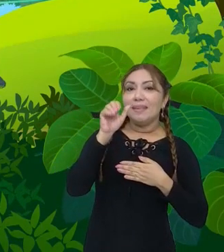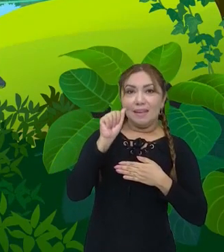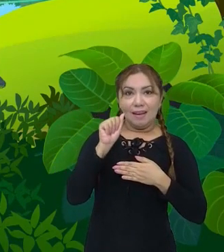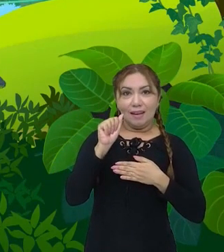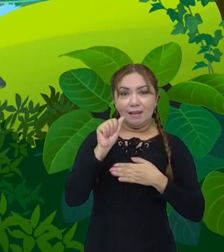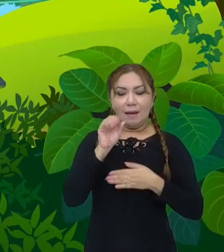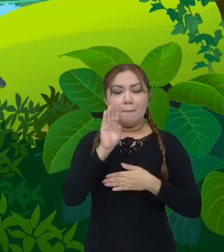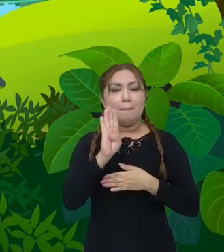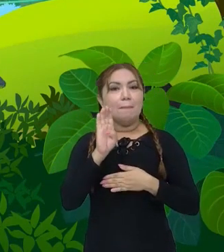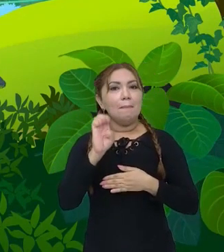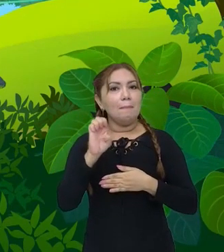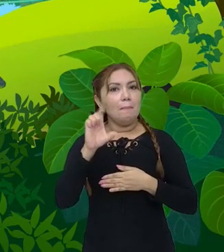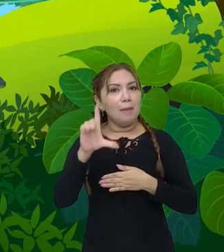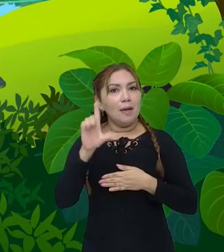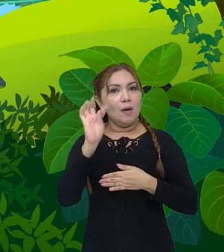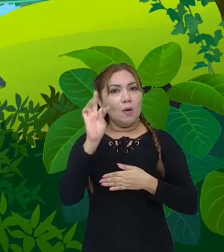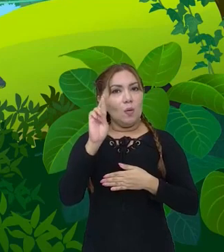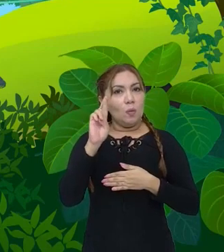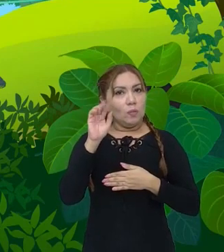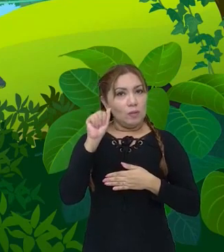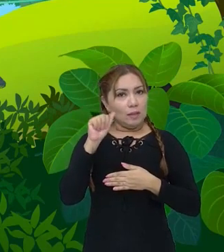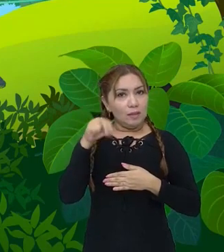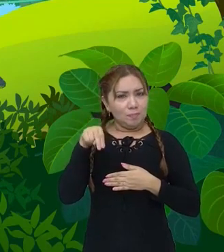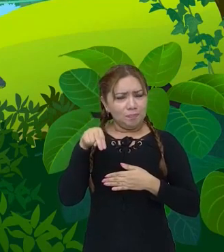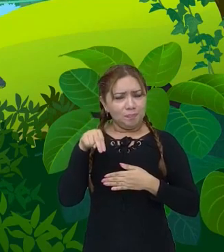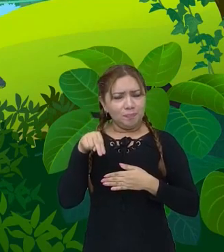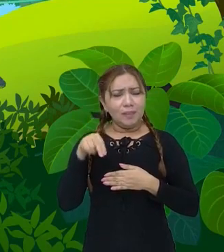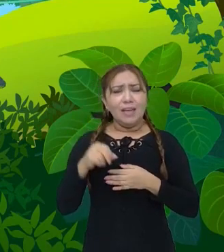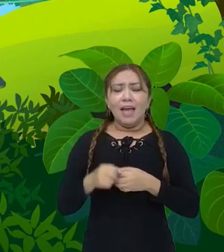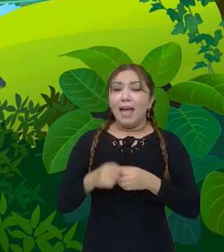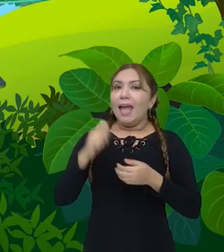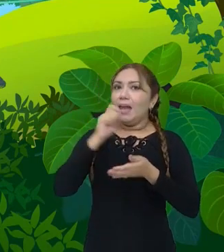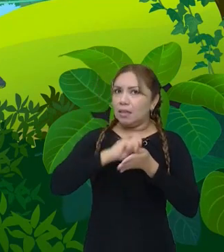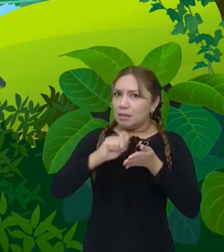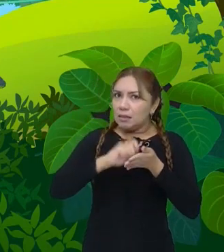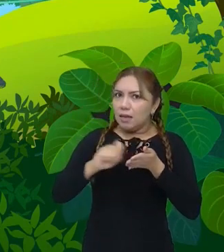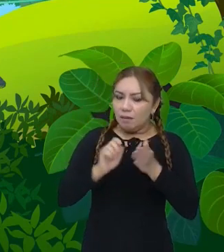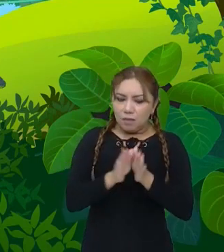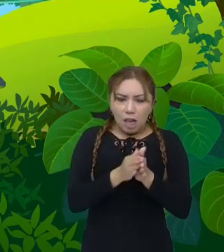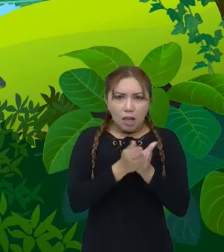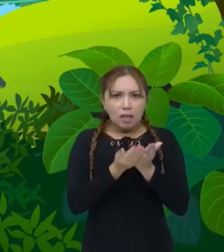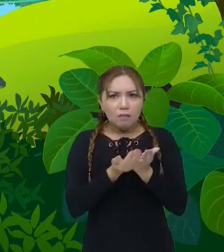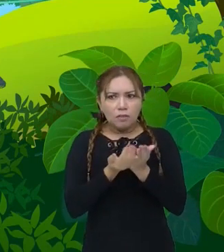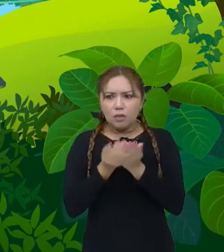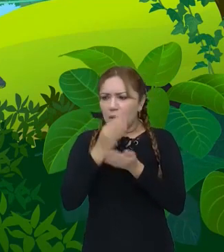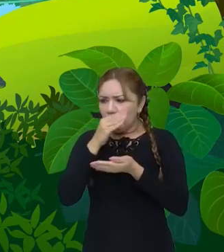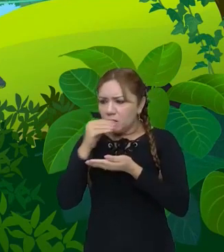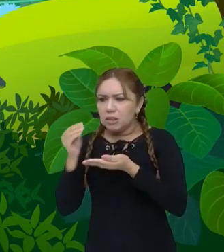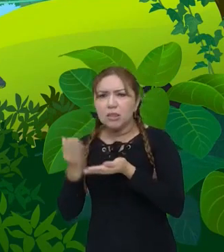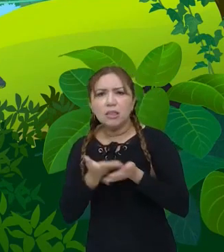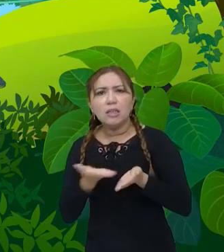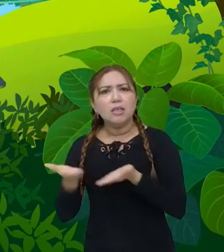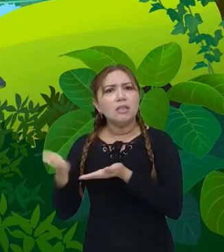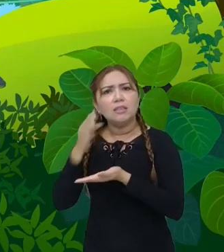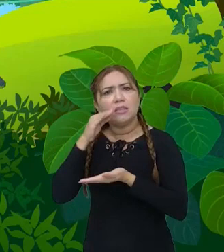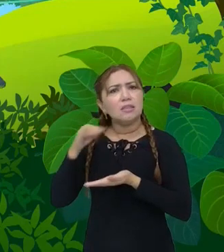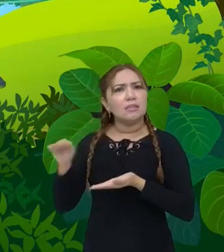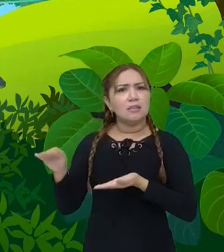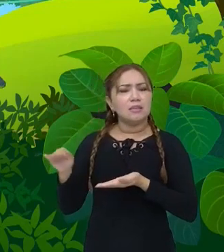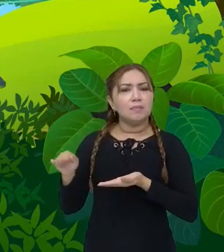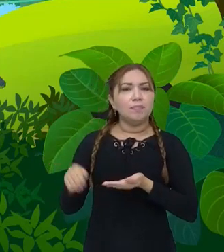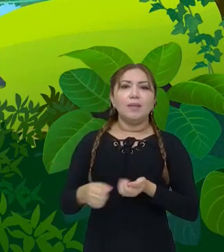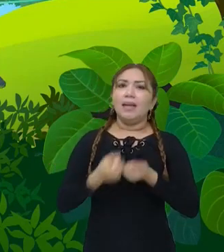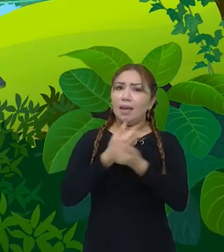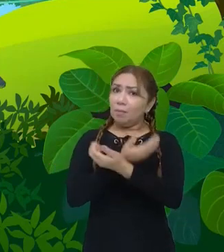grande escritora de livros de infância, da infância de vocês, crianças. Essa história ela foi escrita